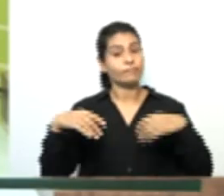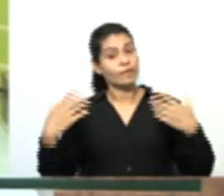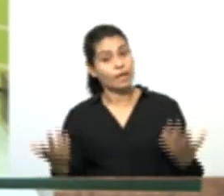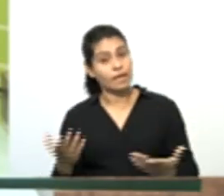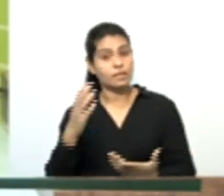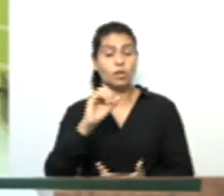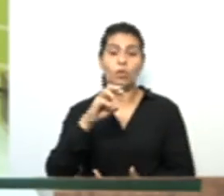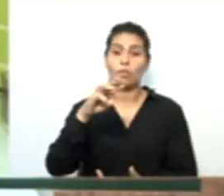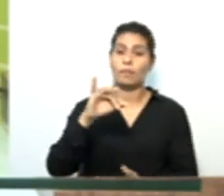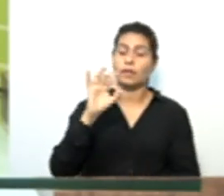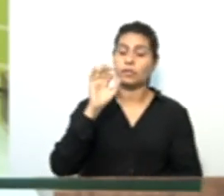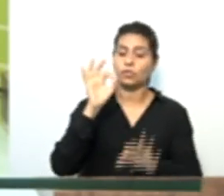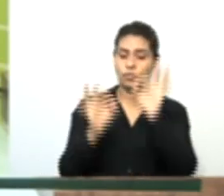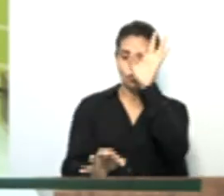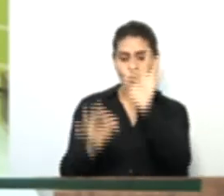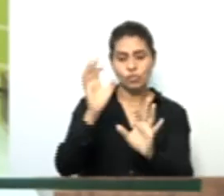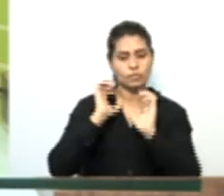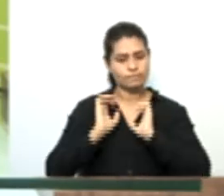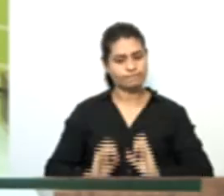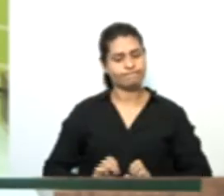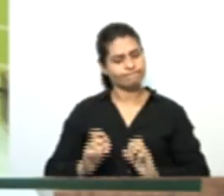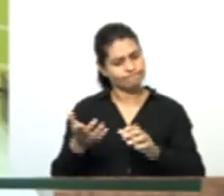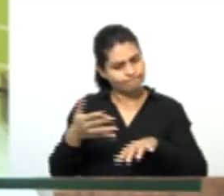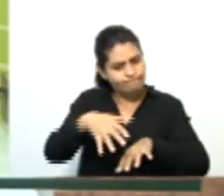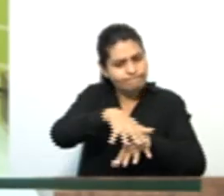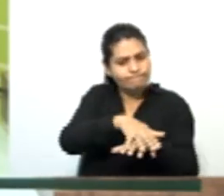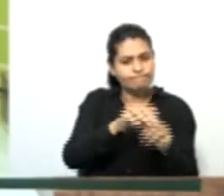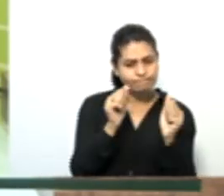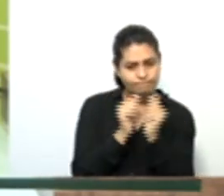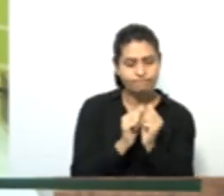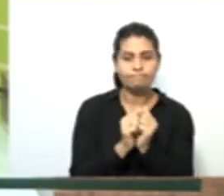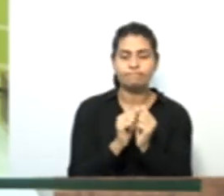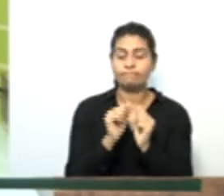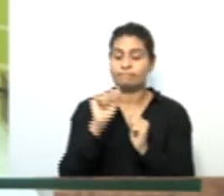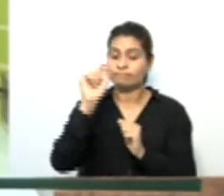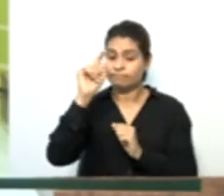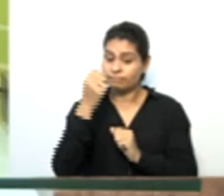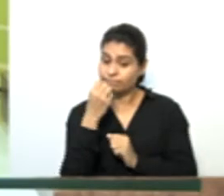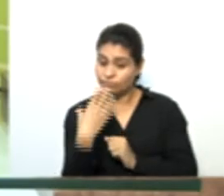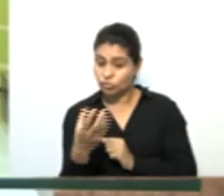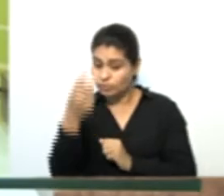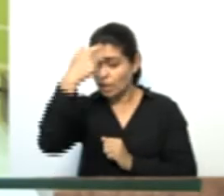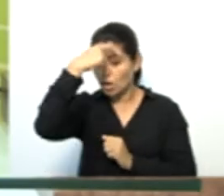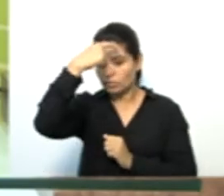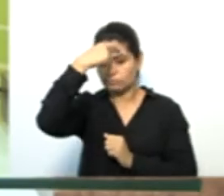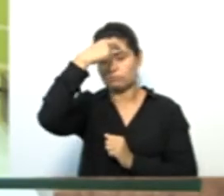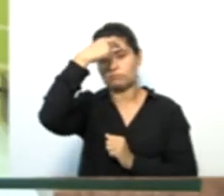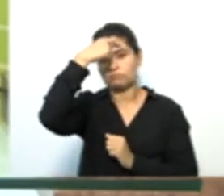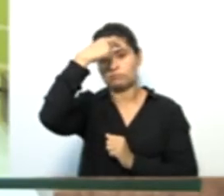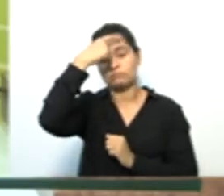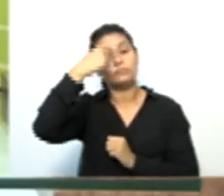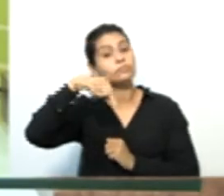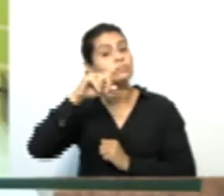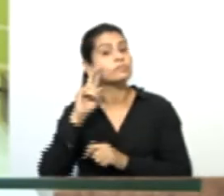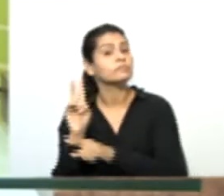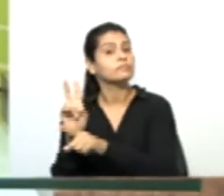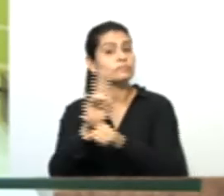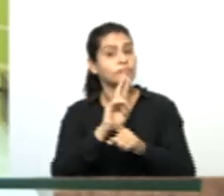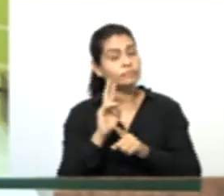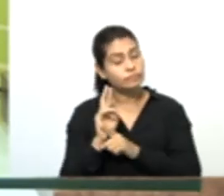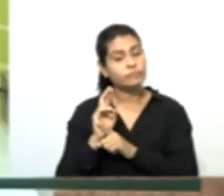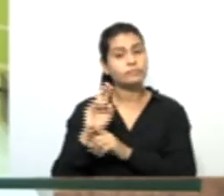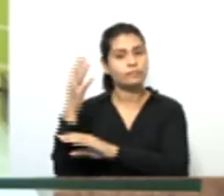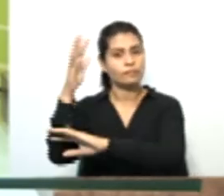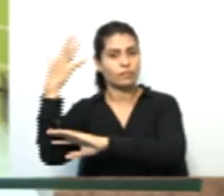comércio justo e ético, eles têm se inserido muito bem porque é um consumo mais consciente, ambientalmente consciente,